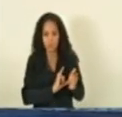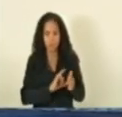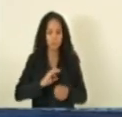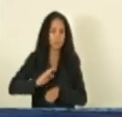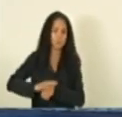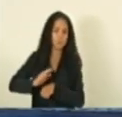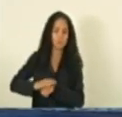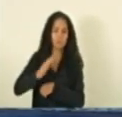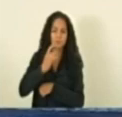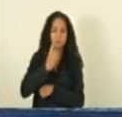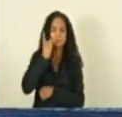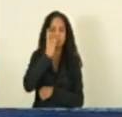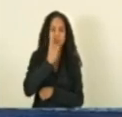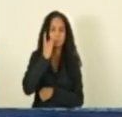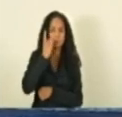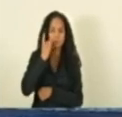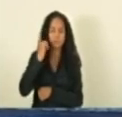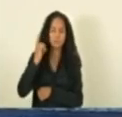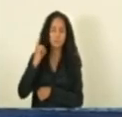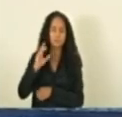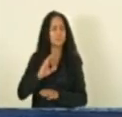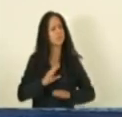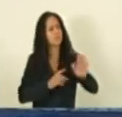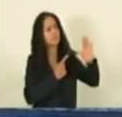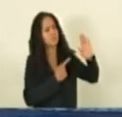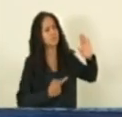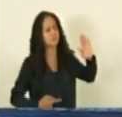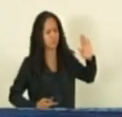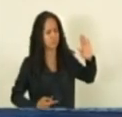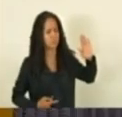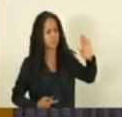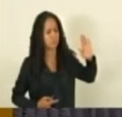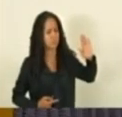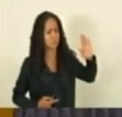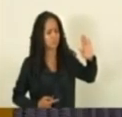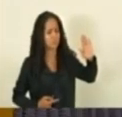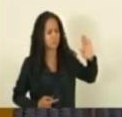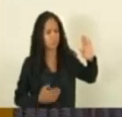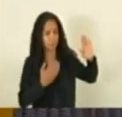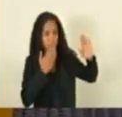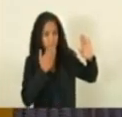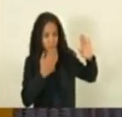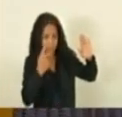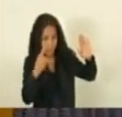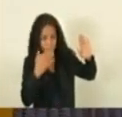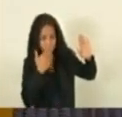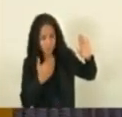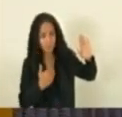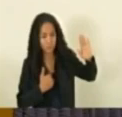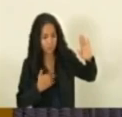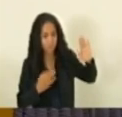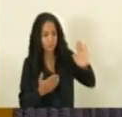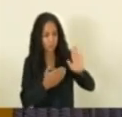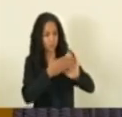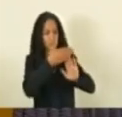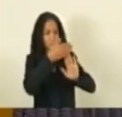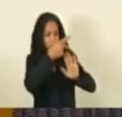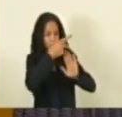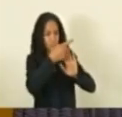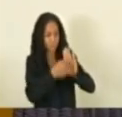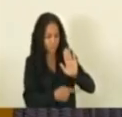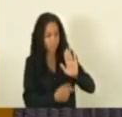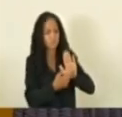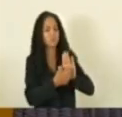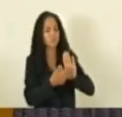autor, deputado Sérgio Majeski. Presidente, atendendo até um pedido de Vossa Excelência de baixar de